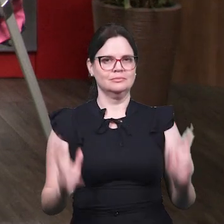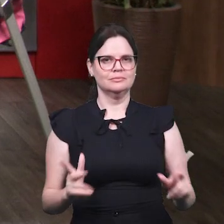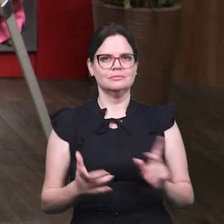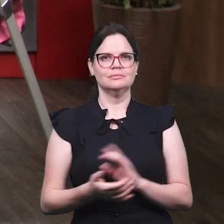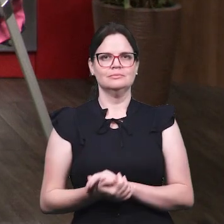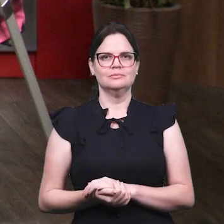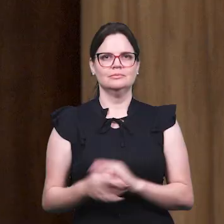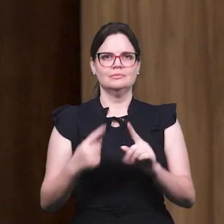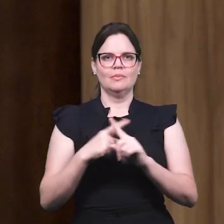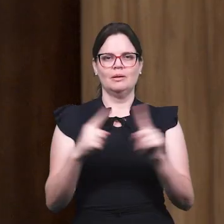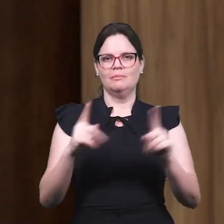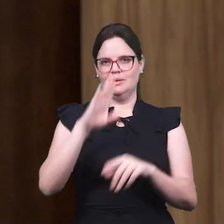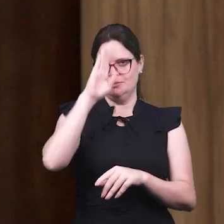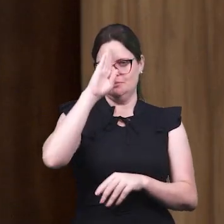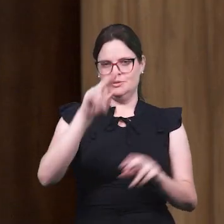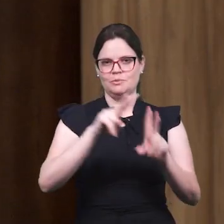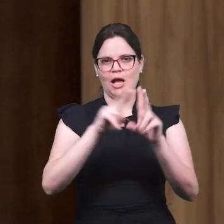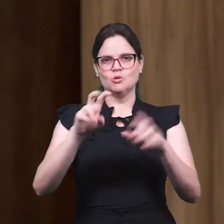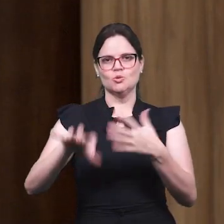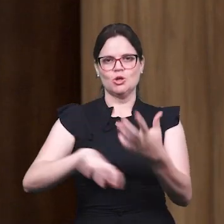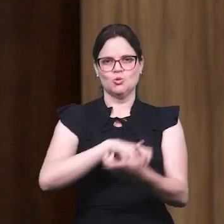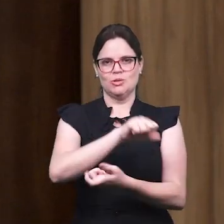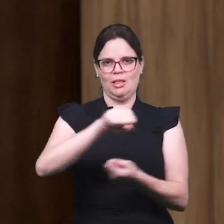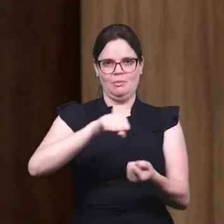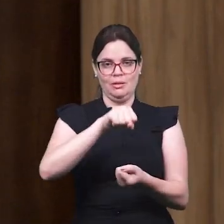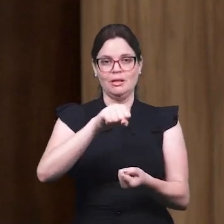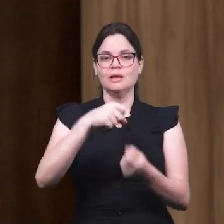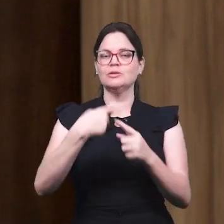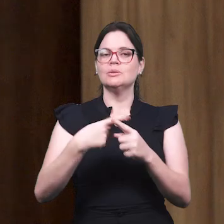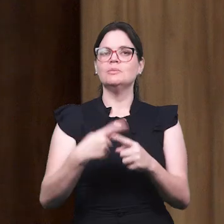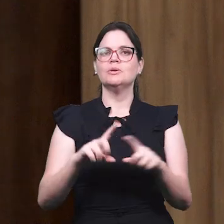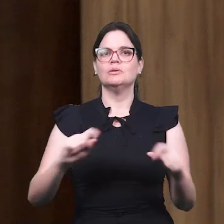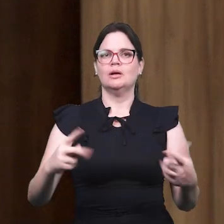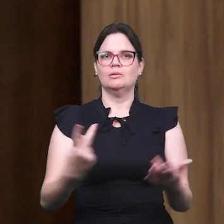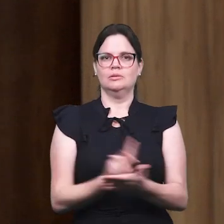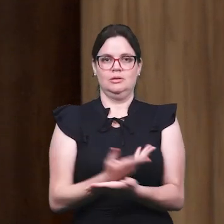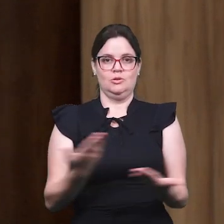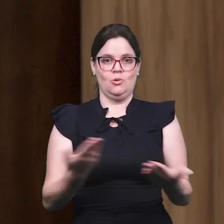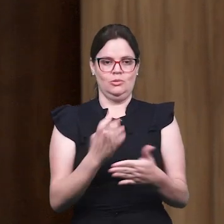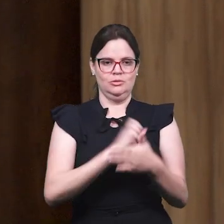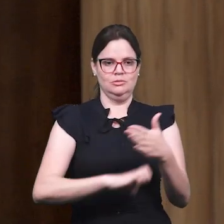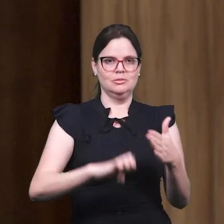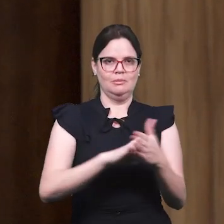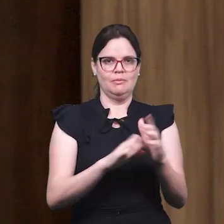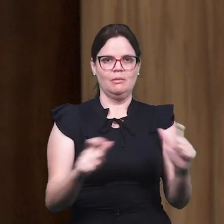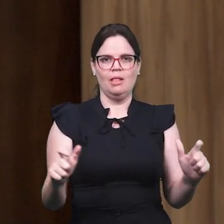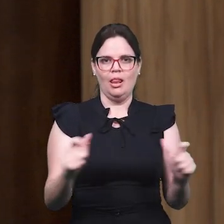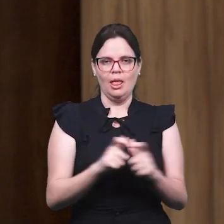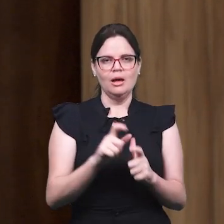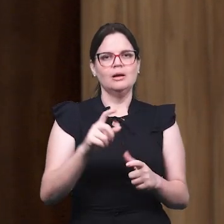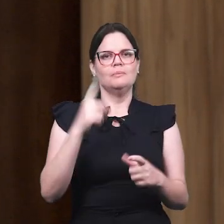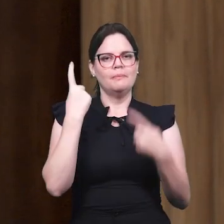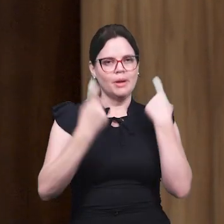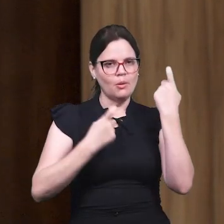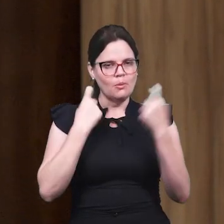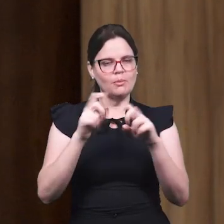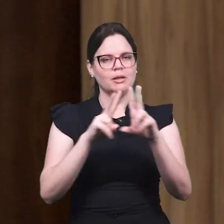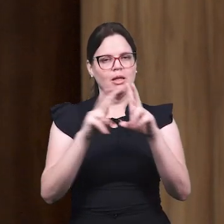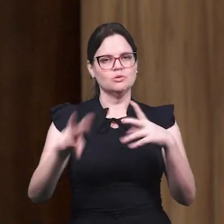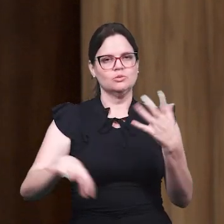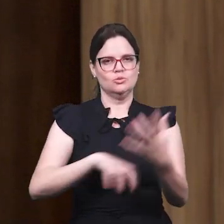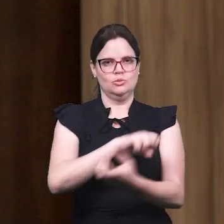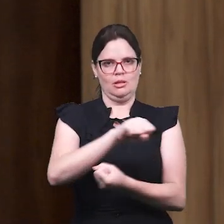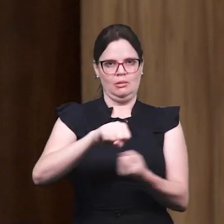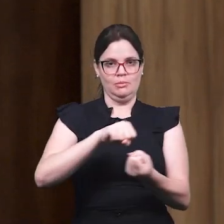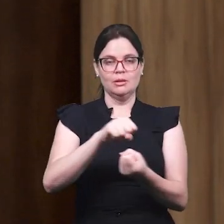Diferenciada, né? Principalmente com uma sustentabilidade, que o pequeno agricultura está muito preocupada hoje com a sustentabilidade também, e